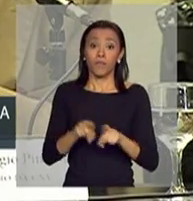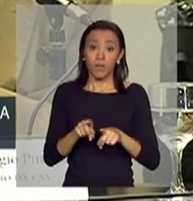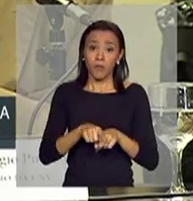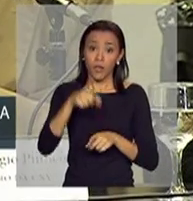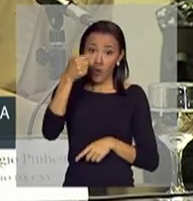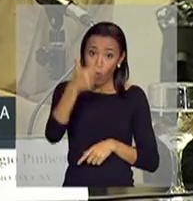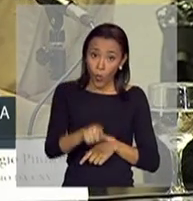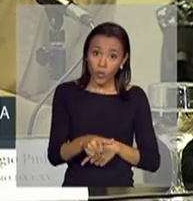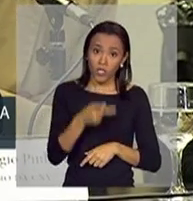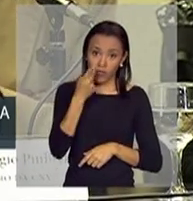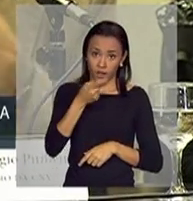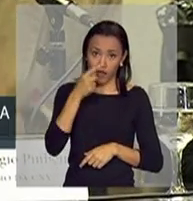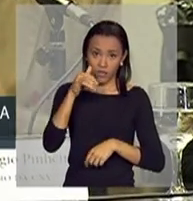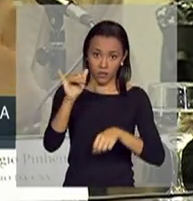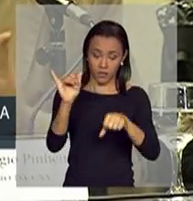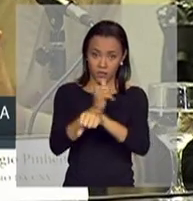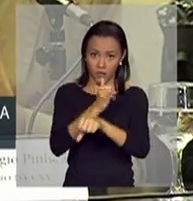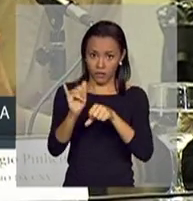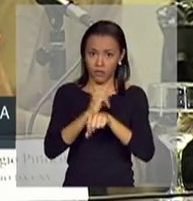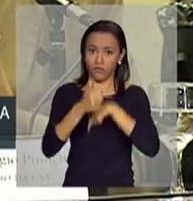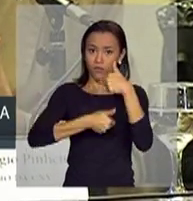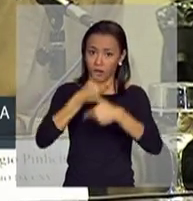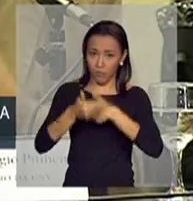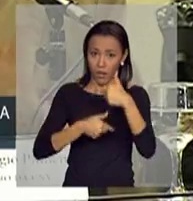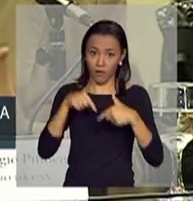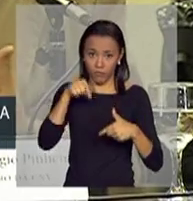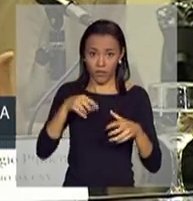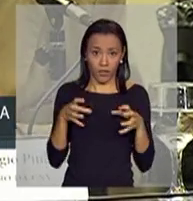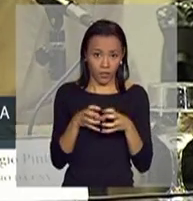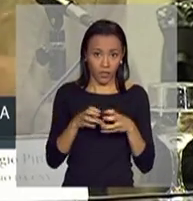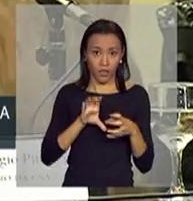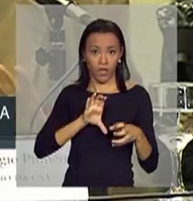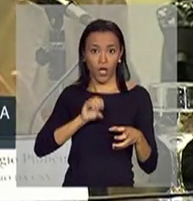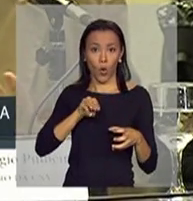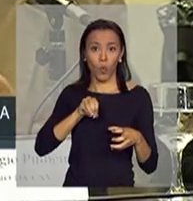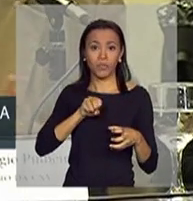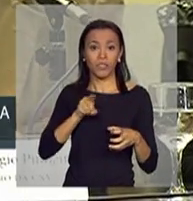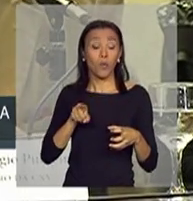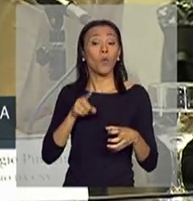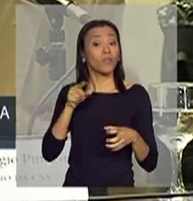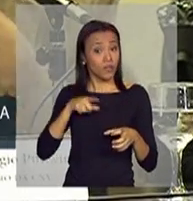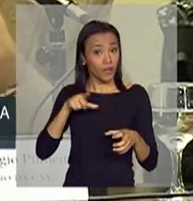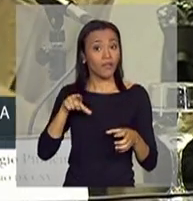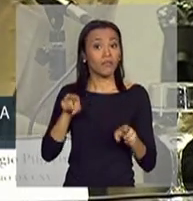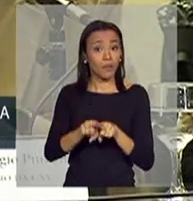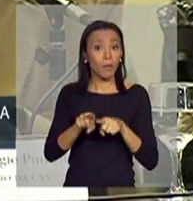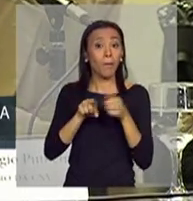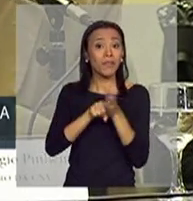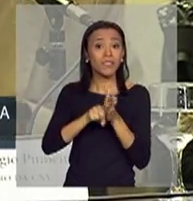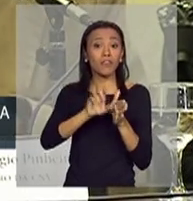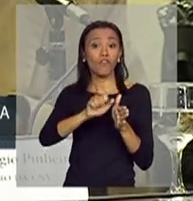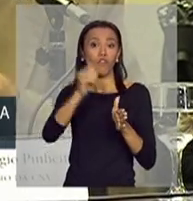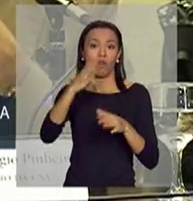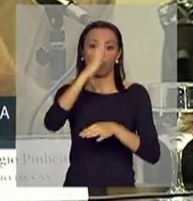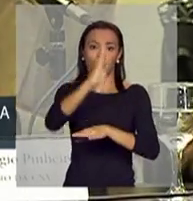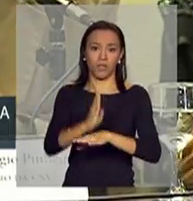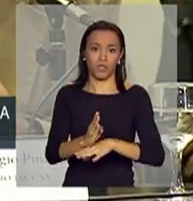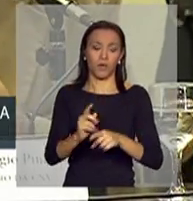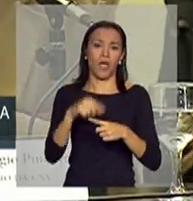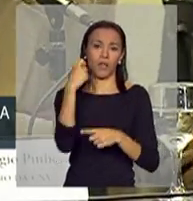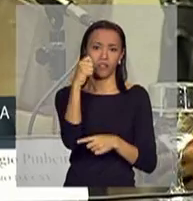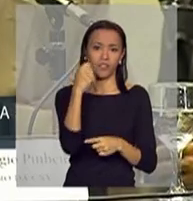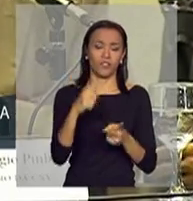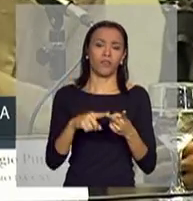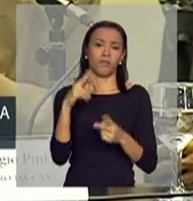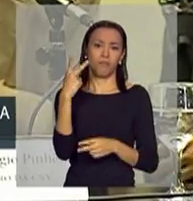essa metodologia o que nós, a pesquisa que nós estamos fazendo fora do Brasil. A Argentina, o